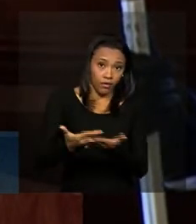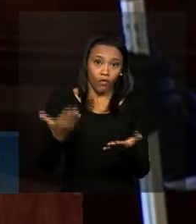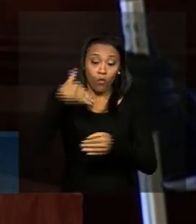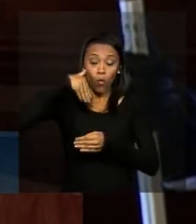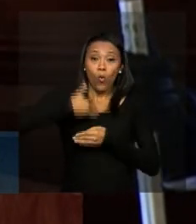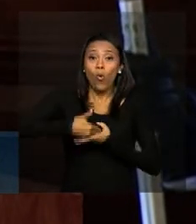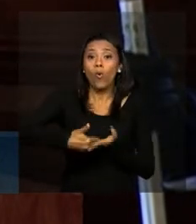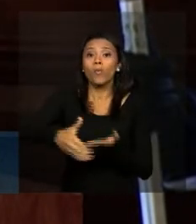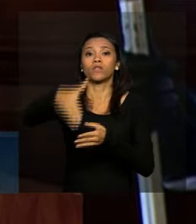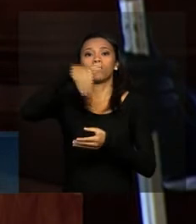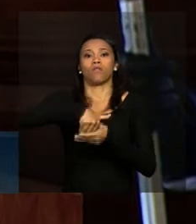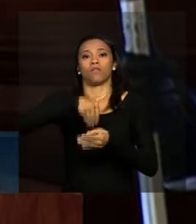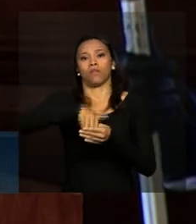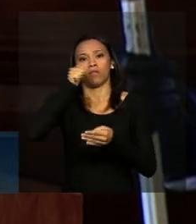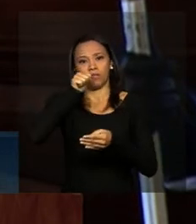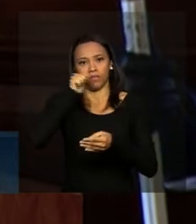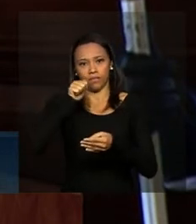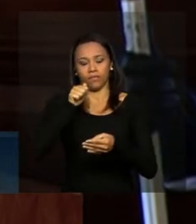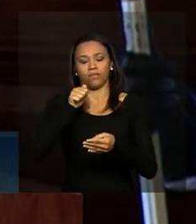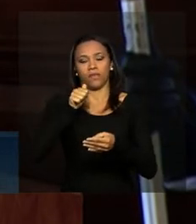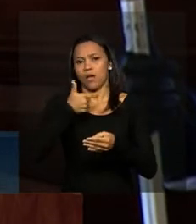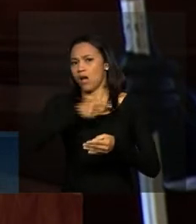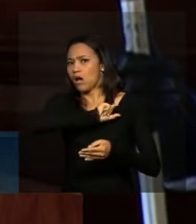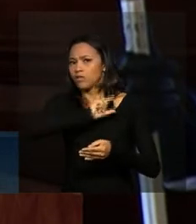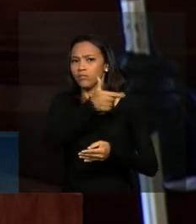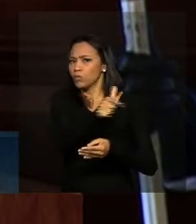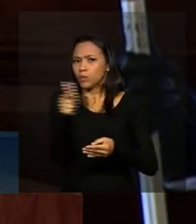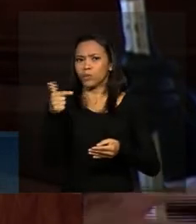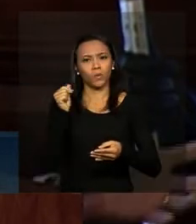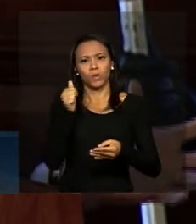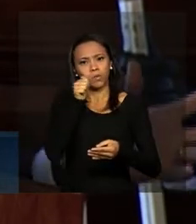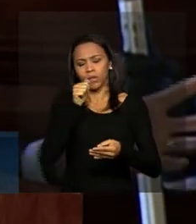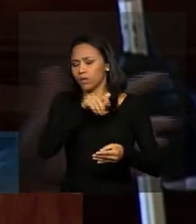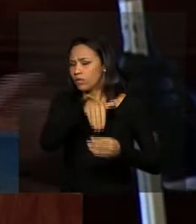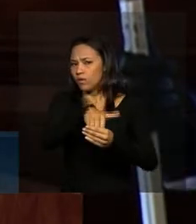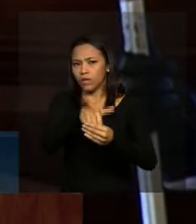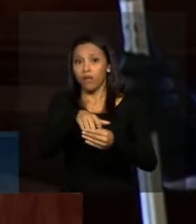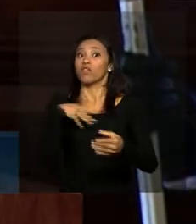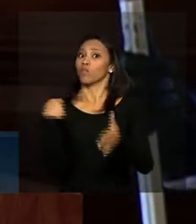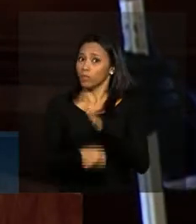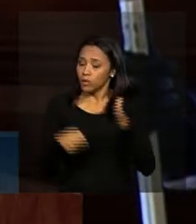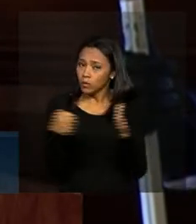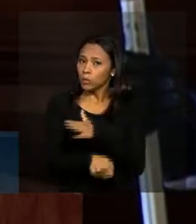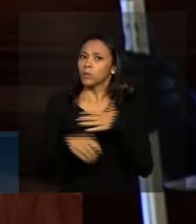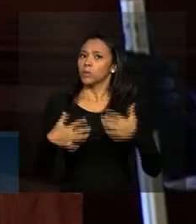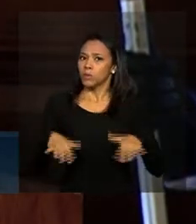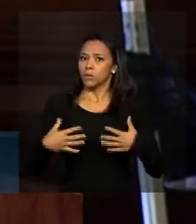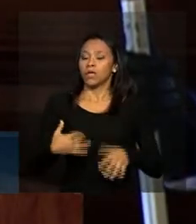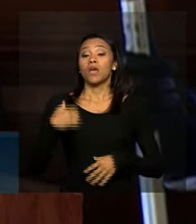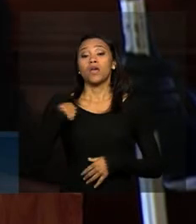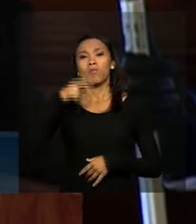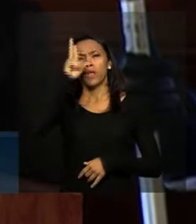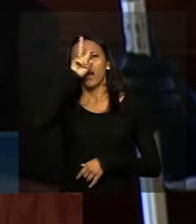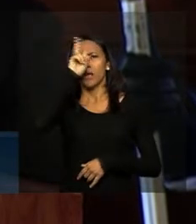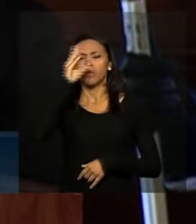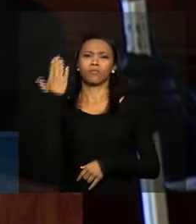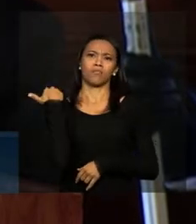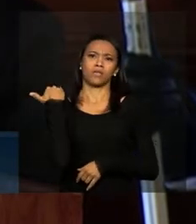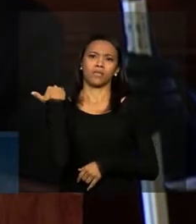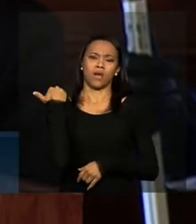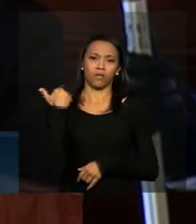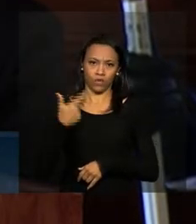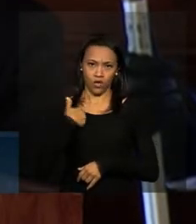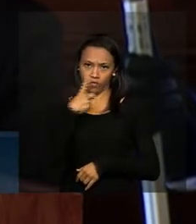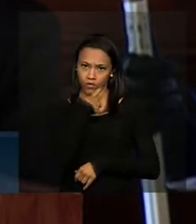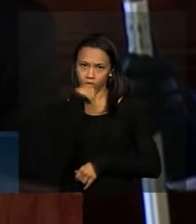pouco tempo para cá. E foi uma luta incessante. Olha, eu me lembro, no governo Montoro, eu fui